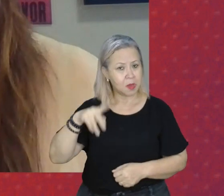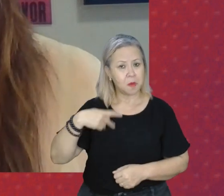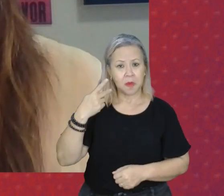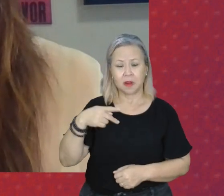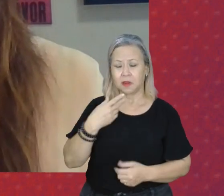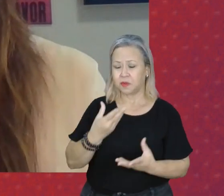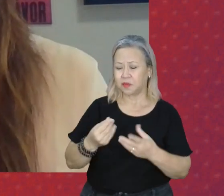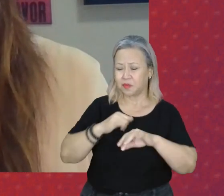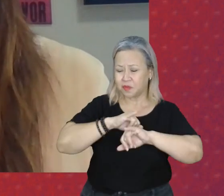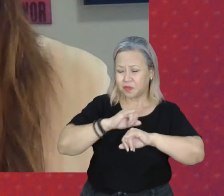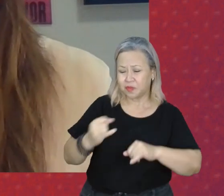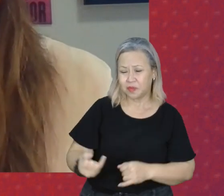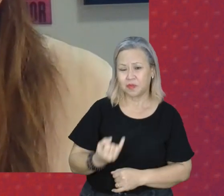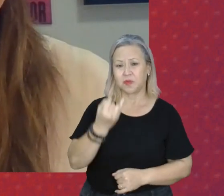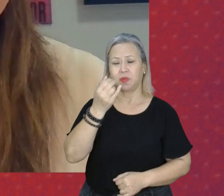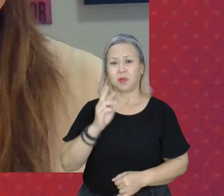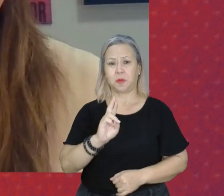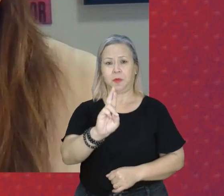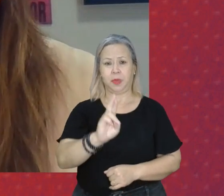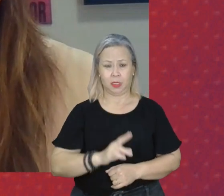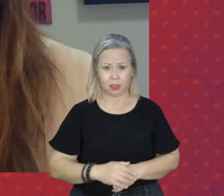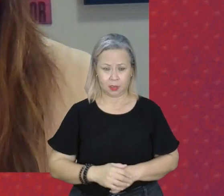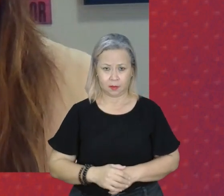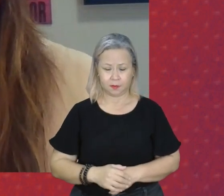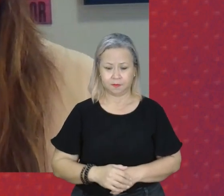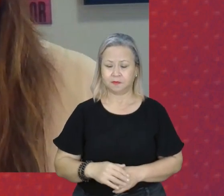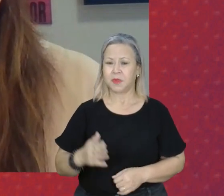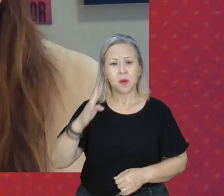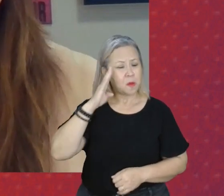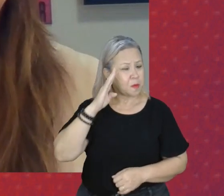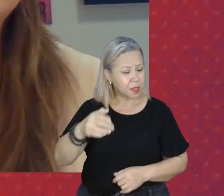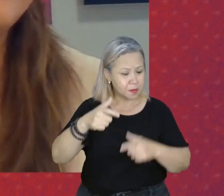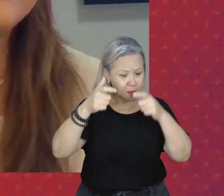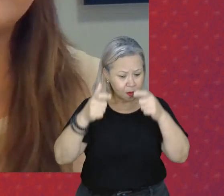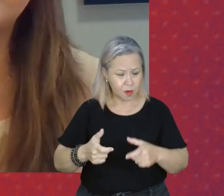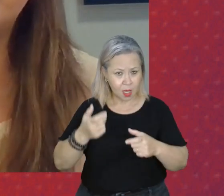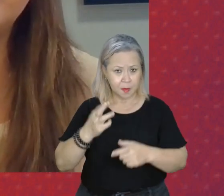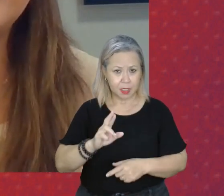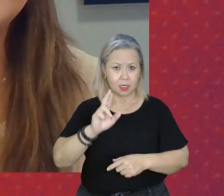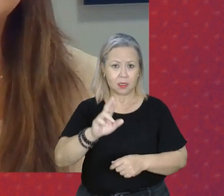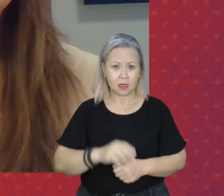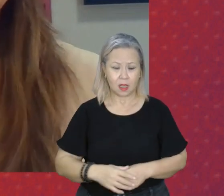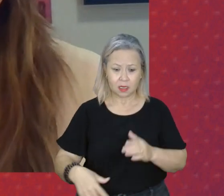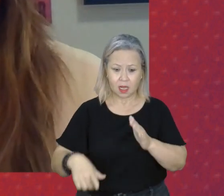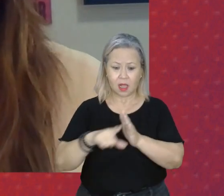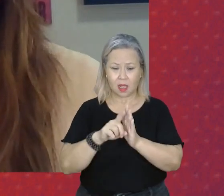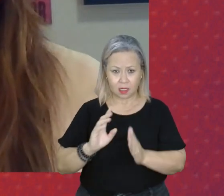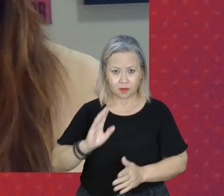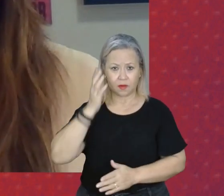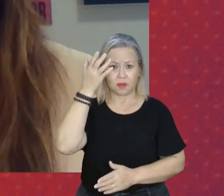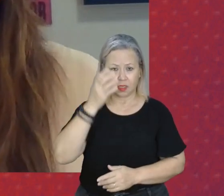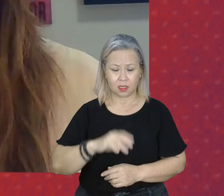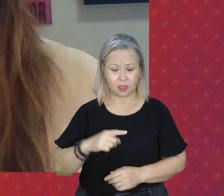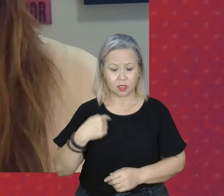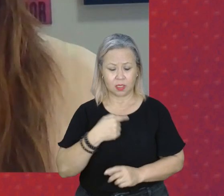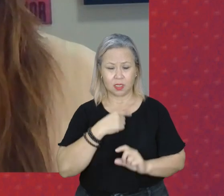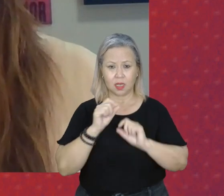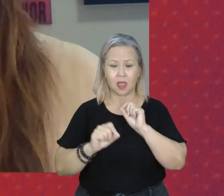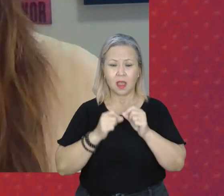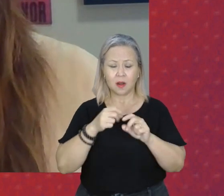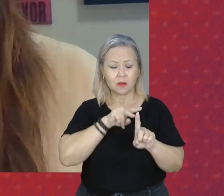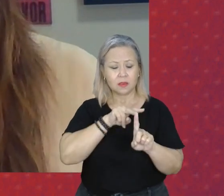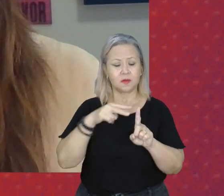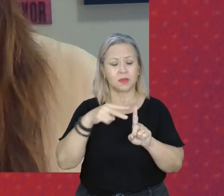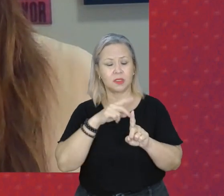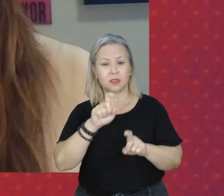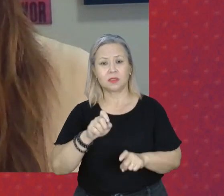muito importante para a representatividade, o principal espaço em que a representatividade, em que as leis vão ser decididas e que as nossas perspectivas